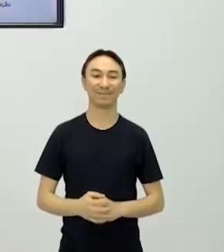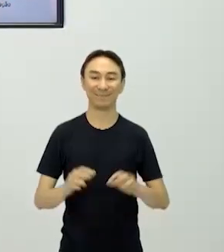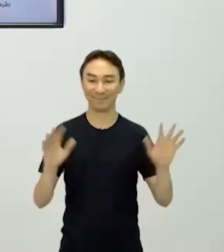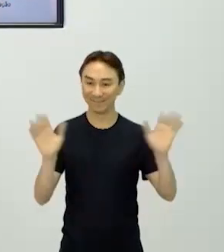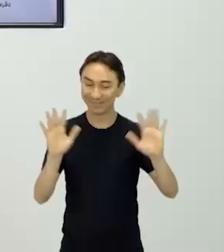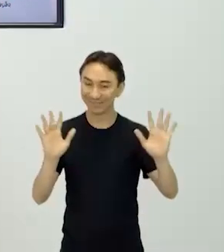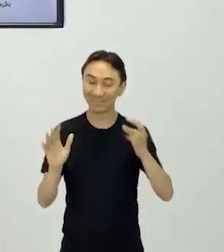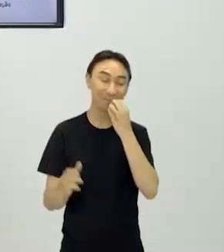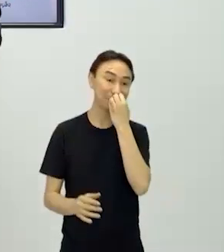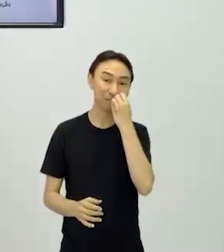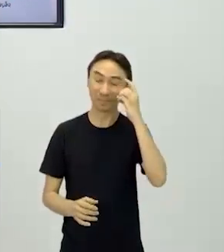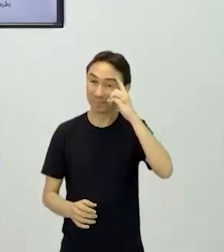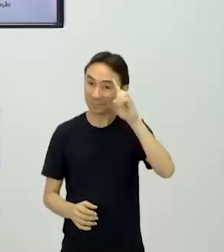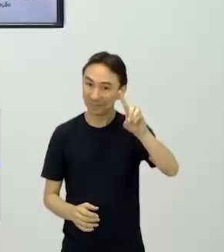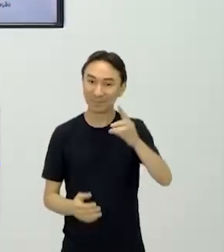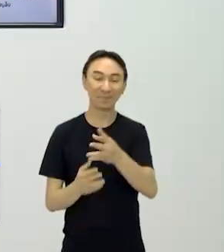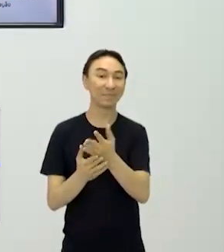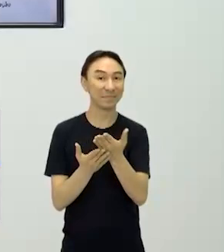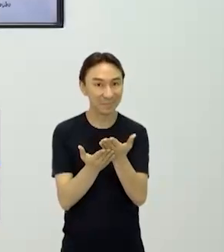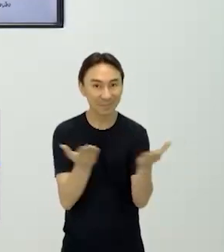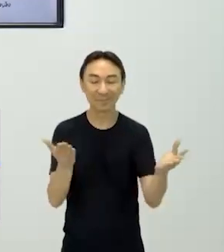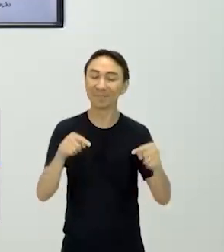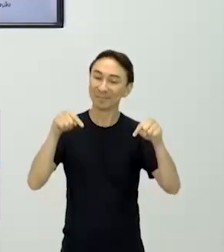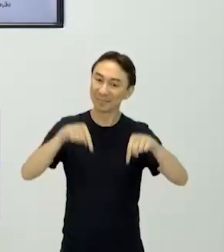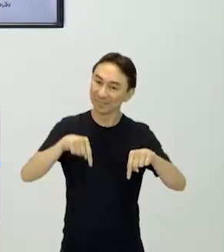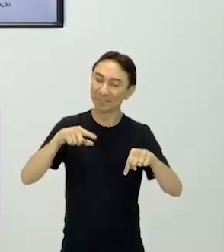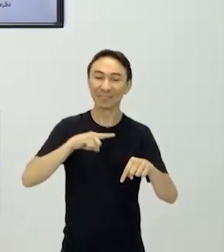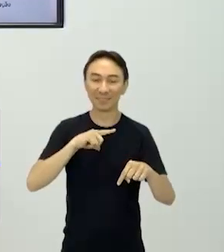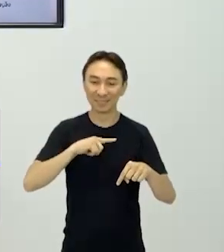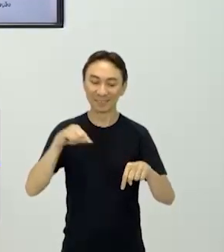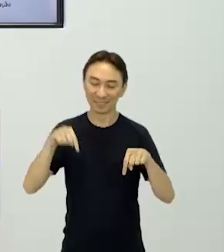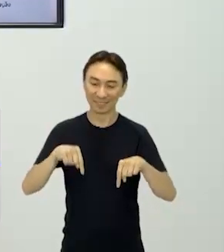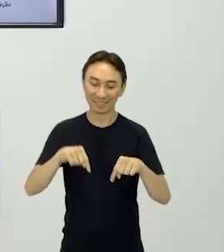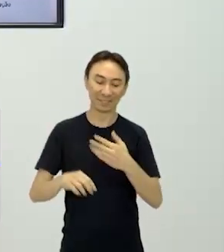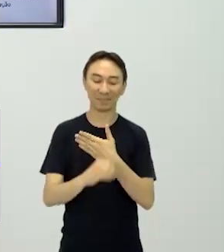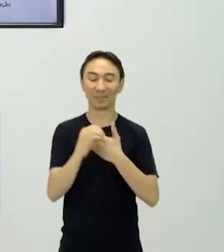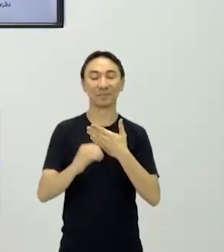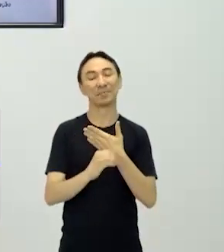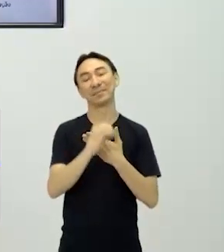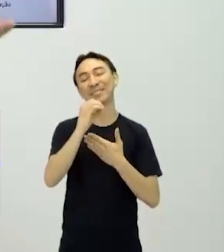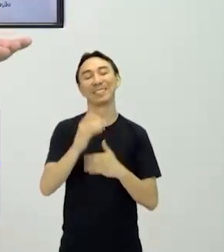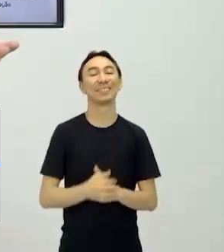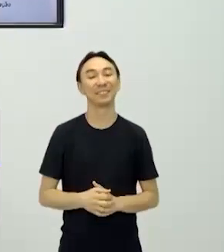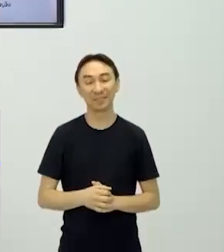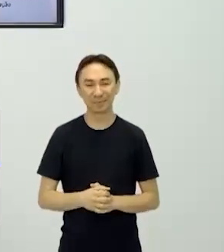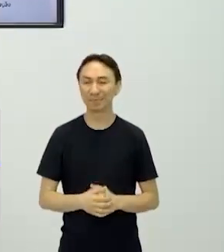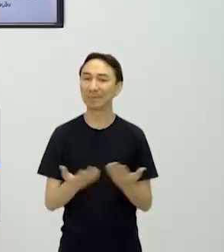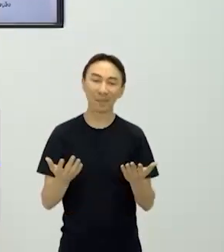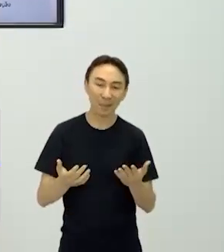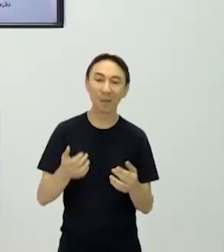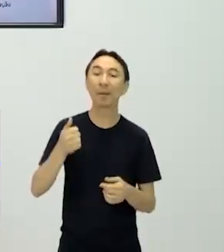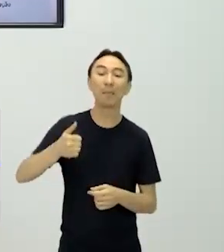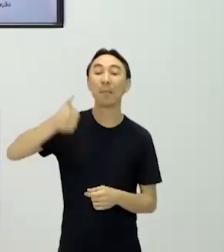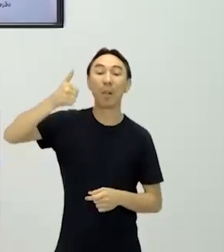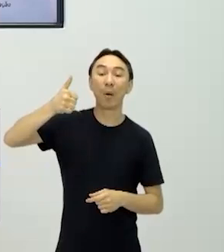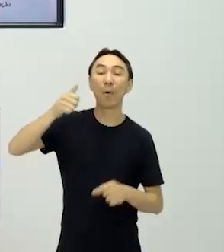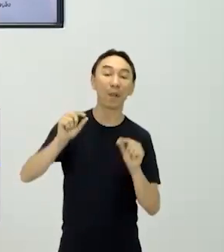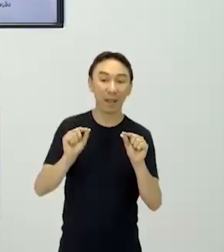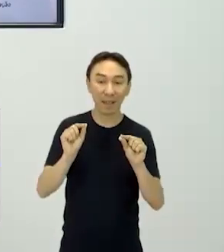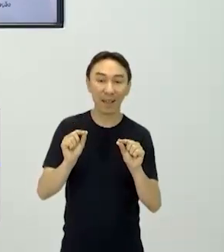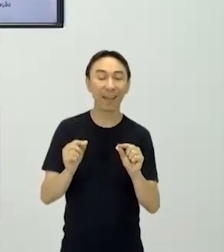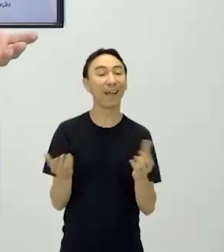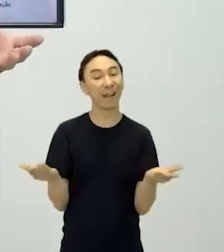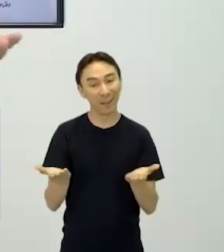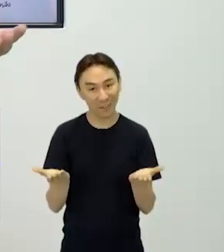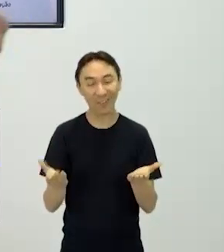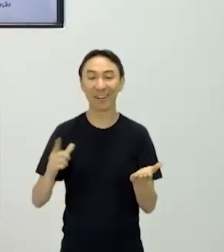Olá, muito bom dia a todos vocês que nos acompanham pelo Centro de Mídias da Educação de São Paulo. E o que pode ser melhor do que uma aulinha de